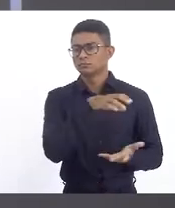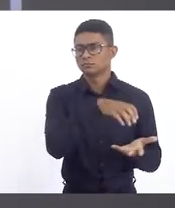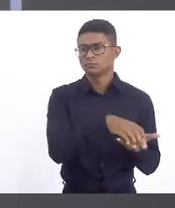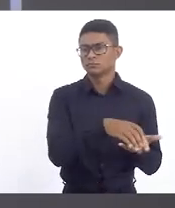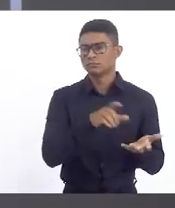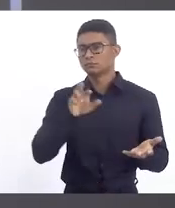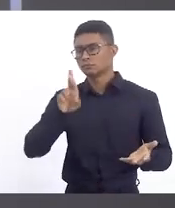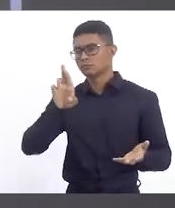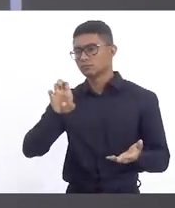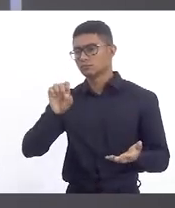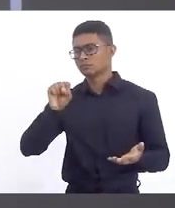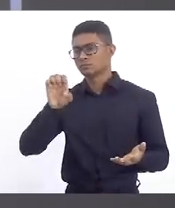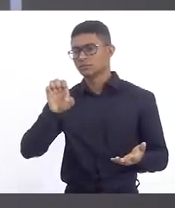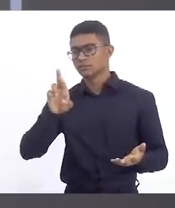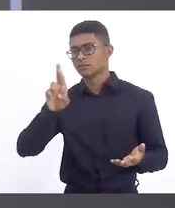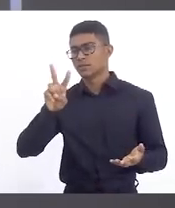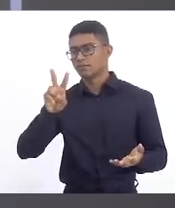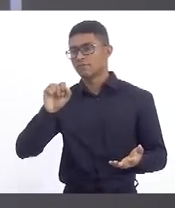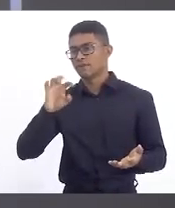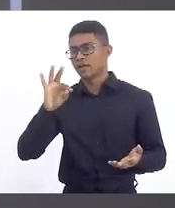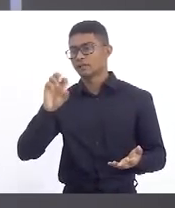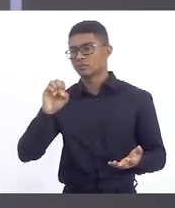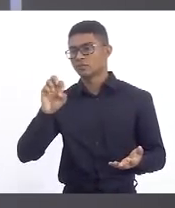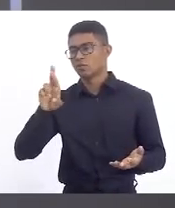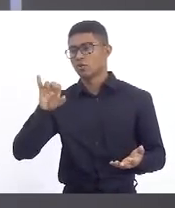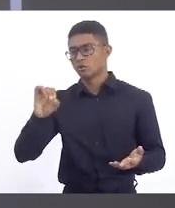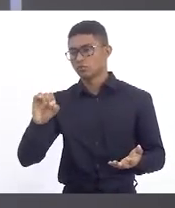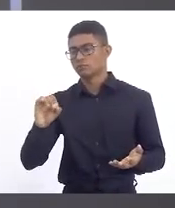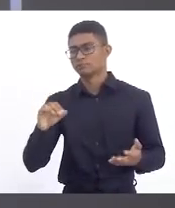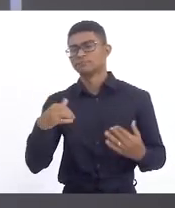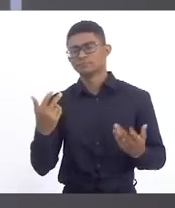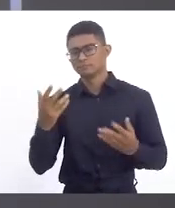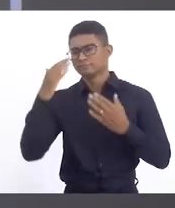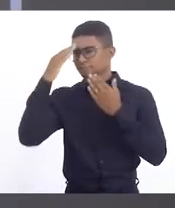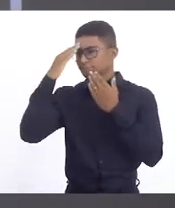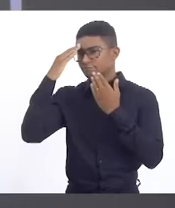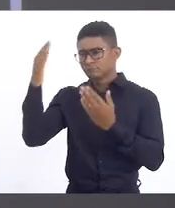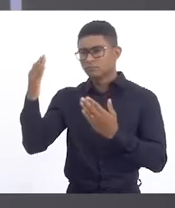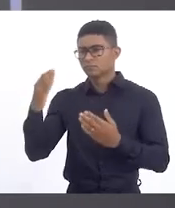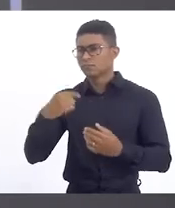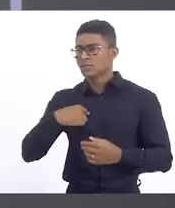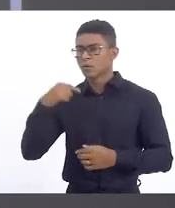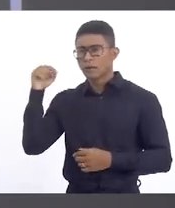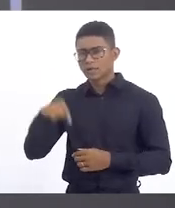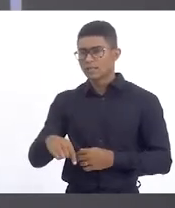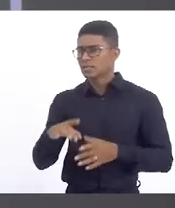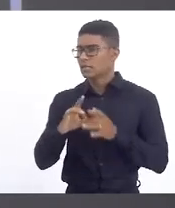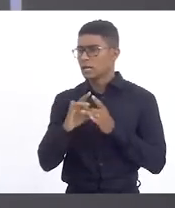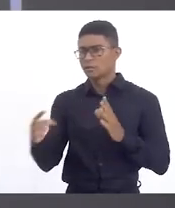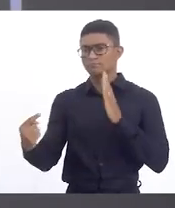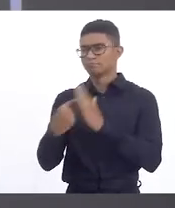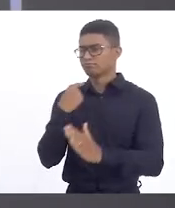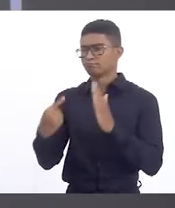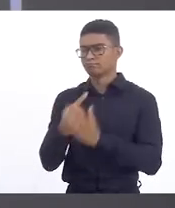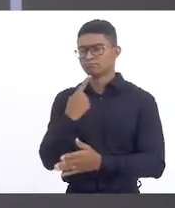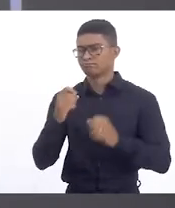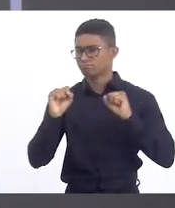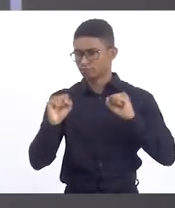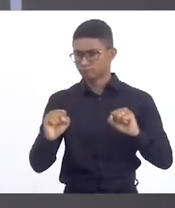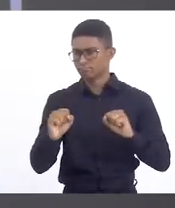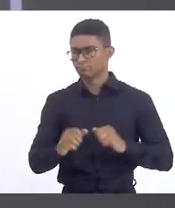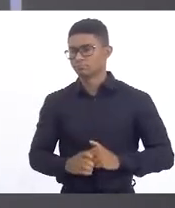falei, o maior reservatório, vai ser feito. Tá? Pessoal, obrigado aí. Eu estou aqui a qualquer pergunta, estou à disposição de vocês. No segundo momento, vai ser